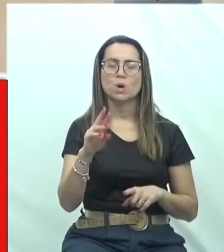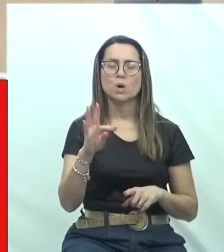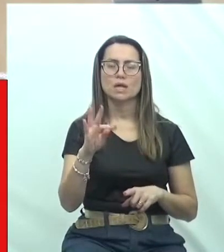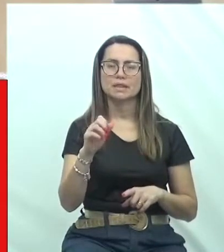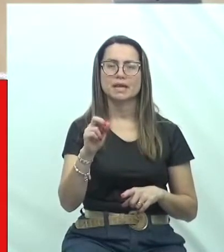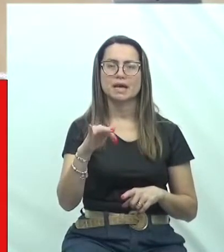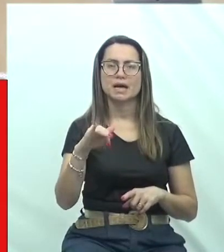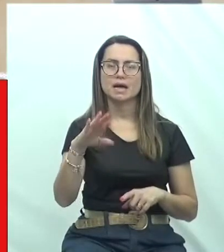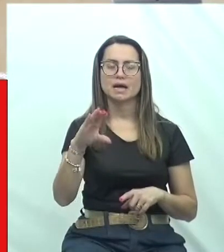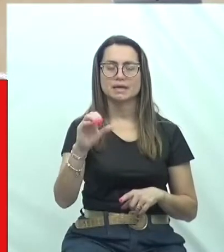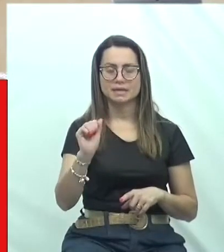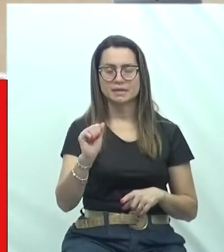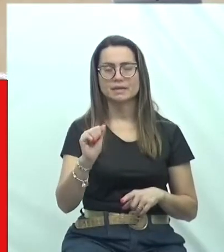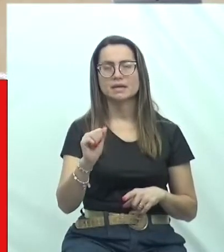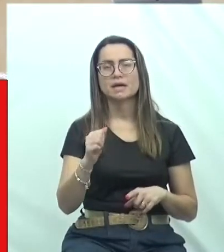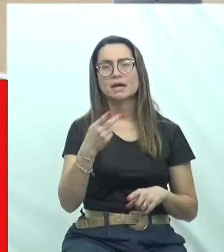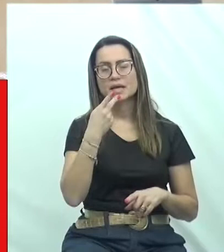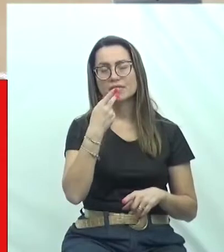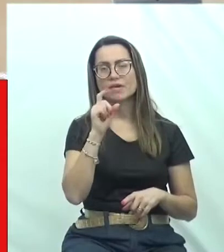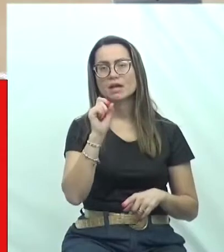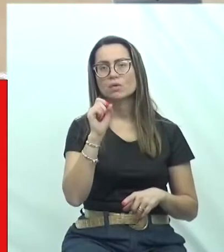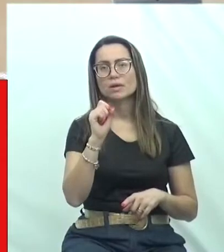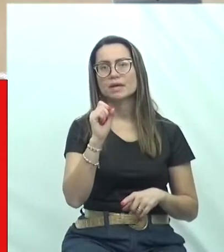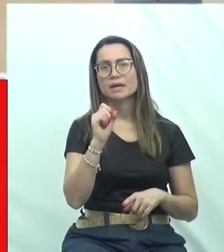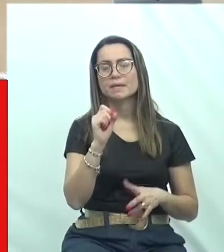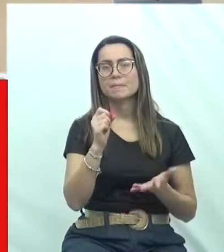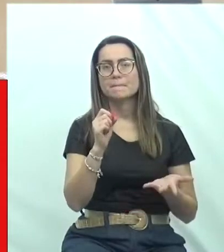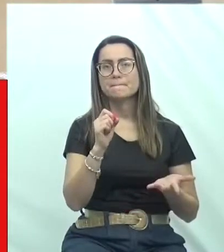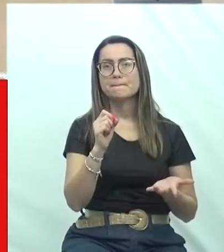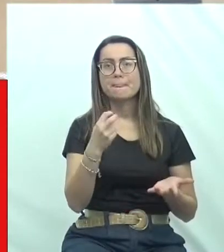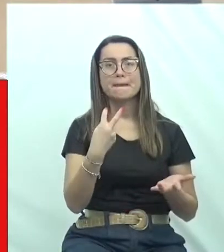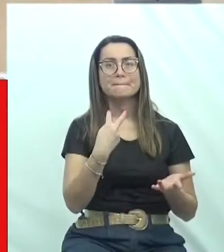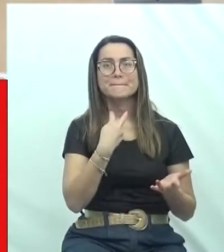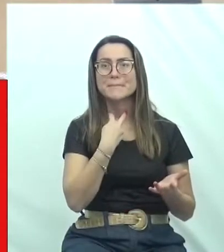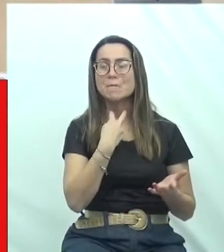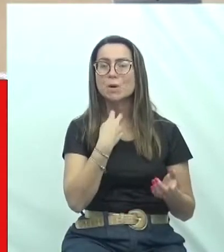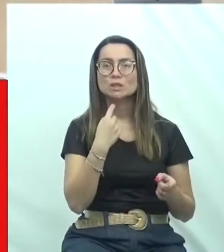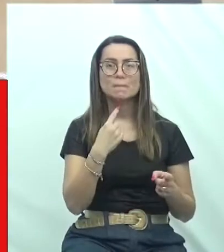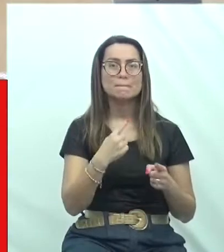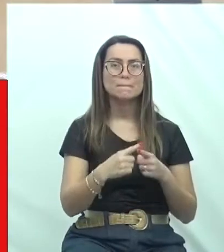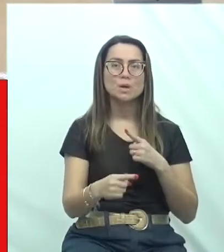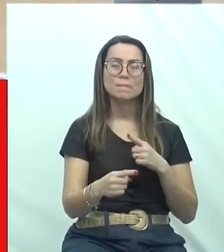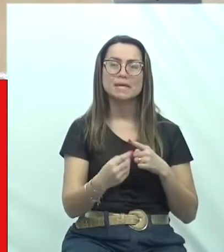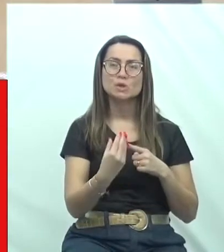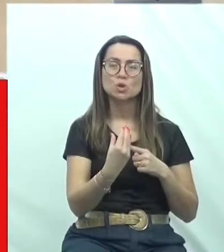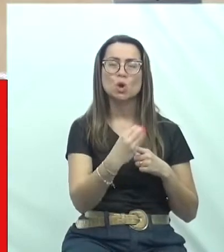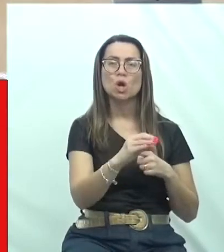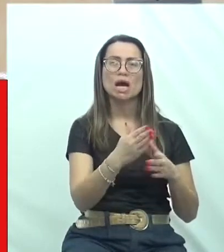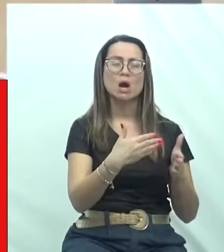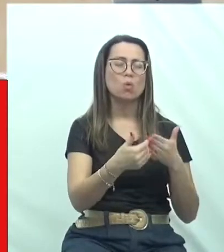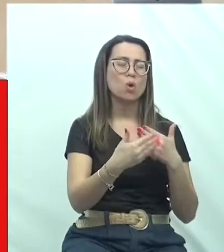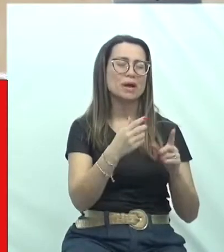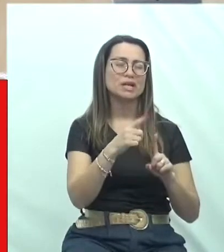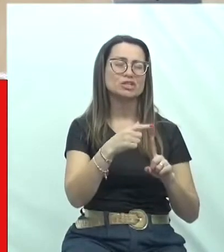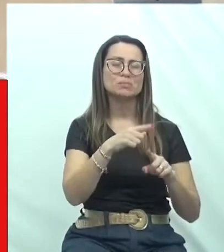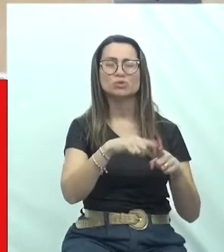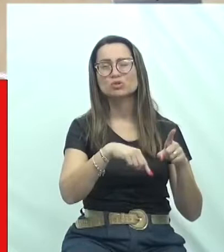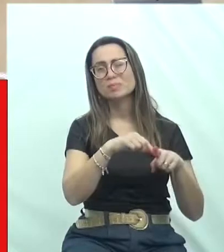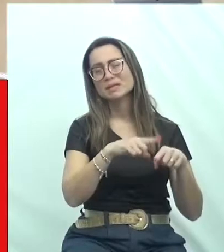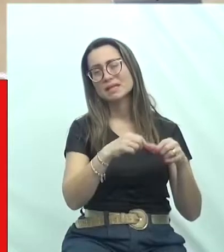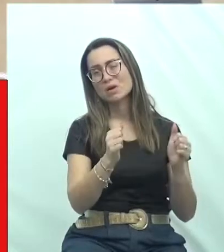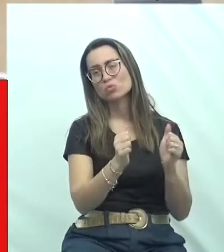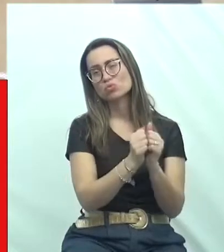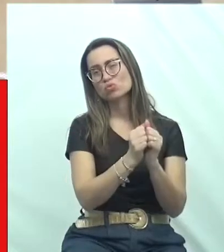a instalação de qualquer dispositivo adjunto ao medidor que afete o resultado da medição e ou a perda de pressão, conforme estabelecido